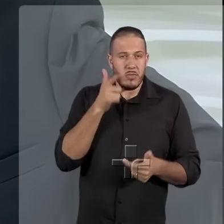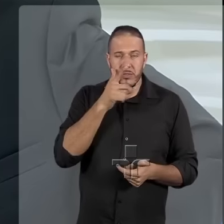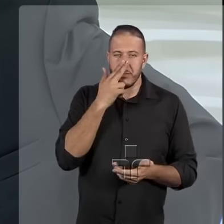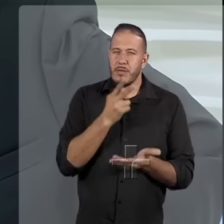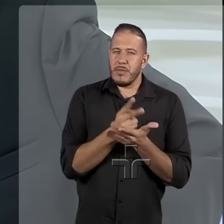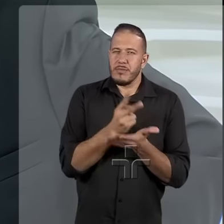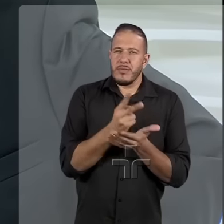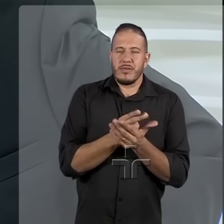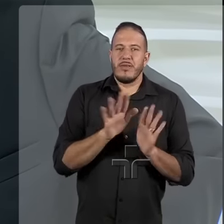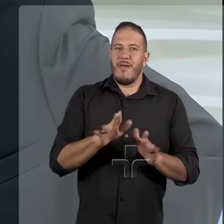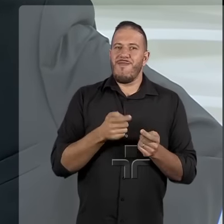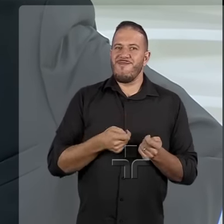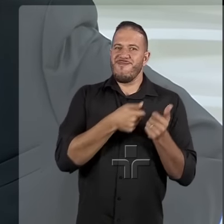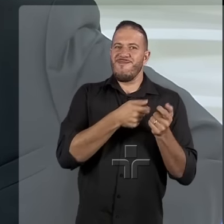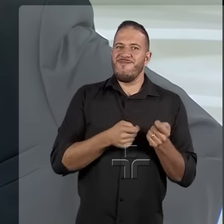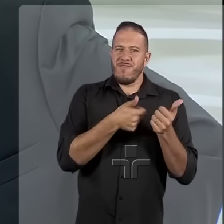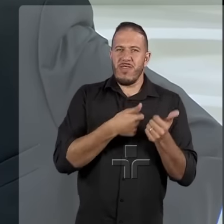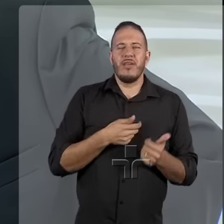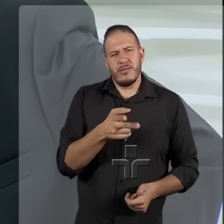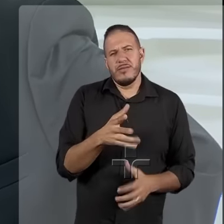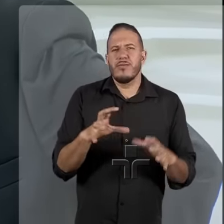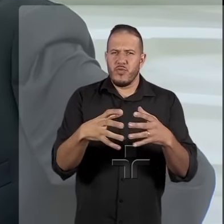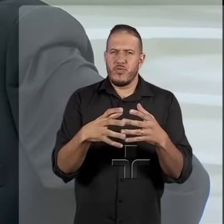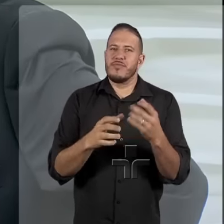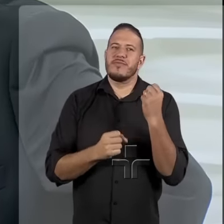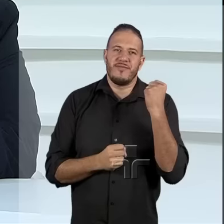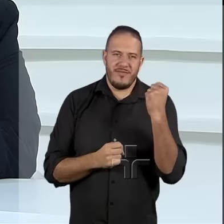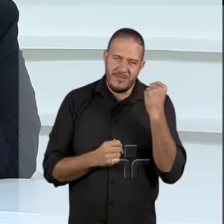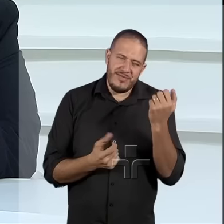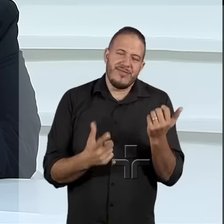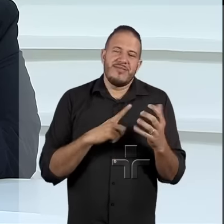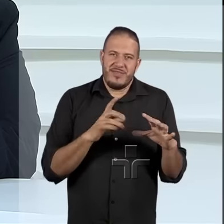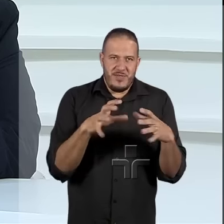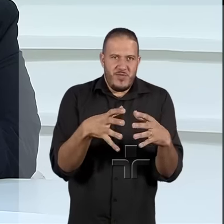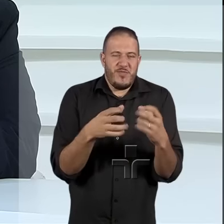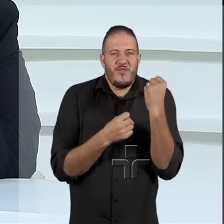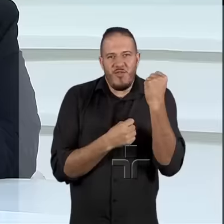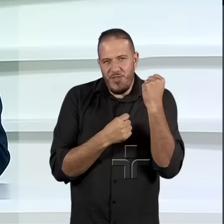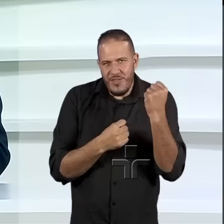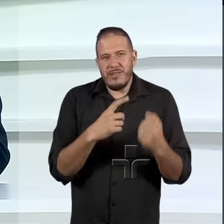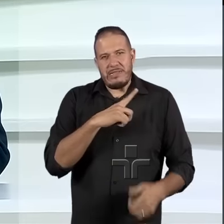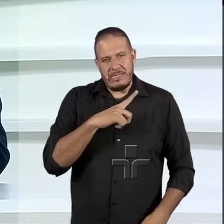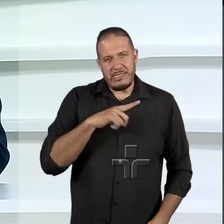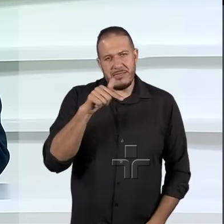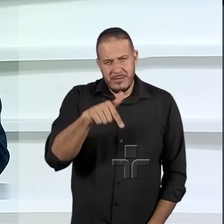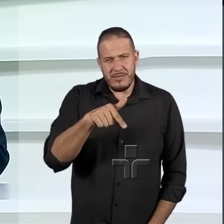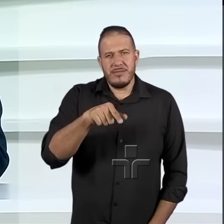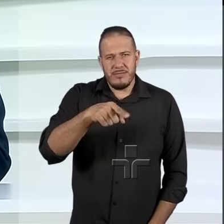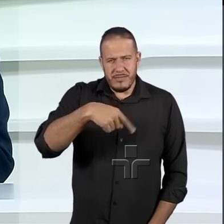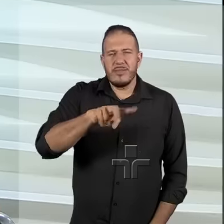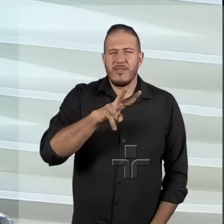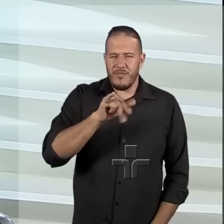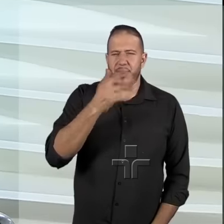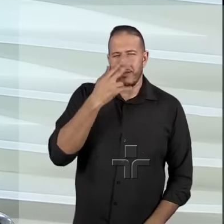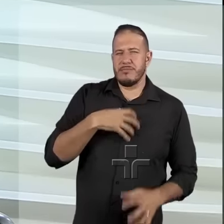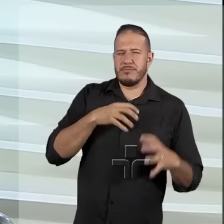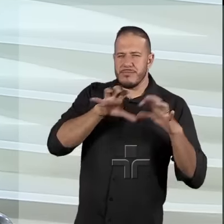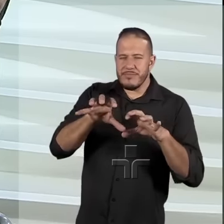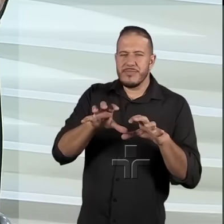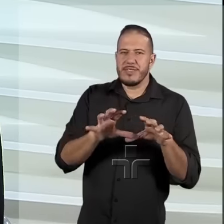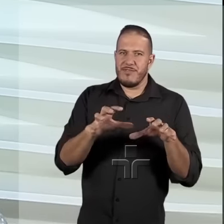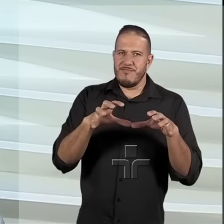privilégio. E são grupos poderosos, são grupos fortes e que vão mobilizar, tem bancadas,